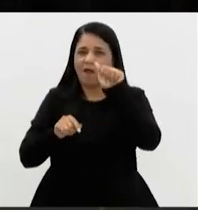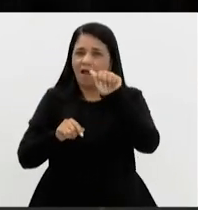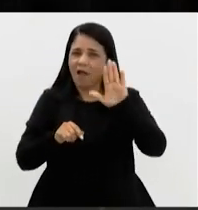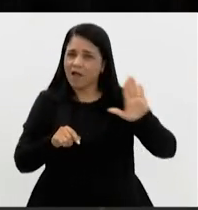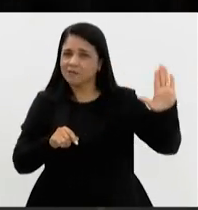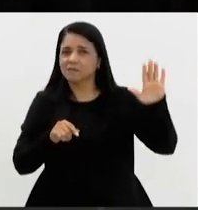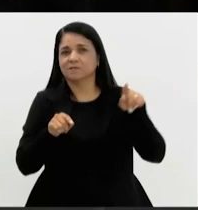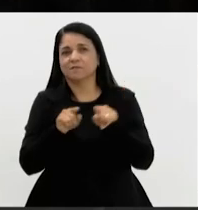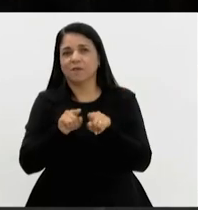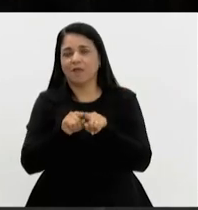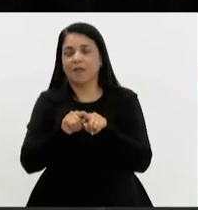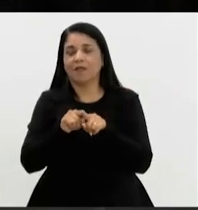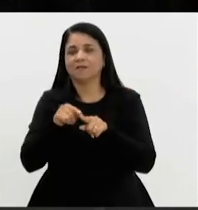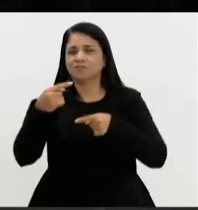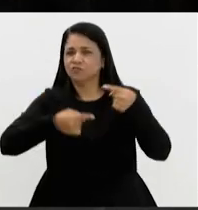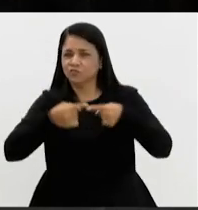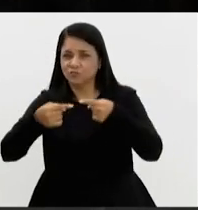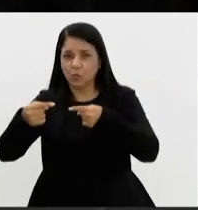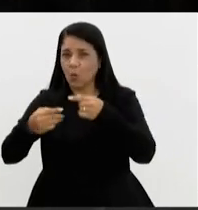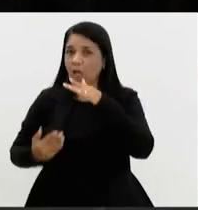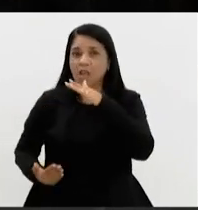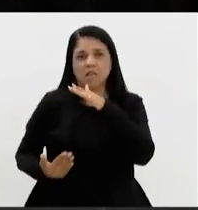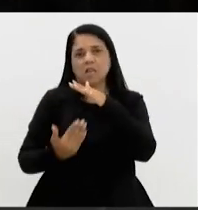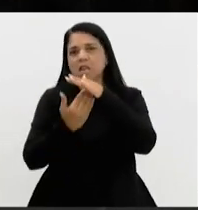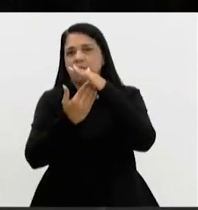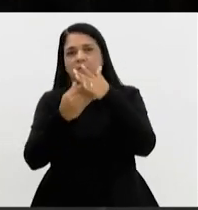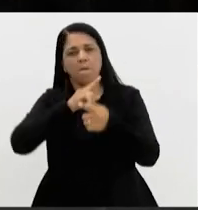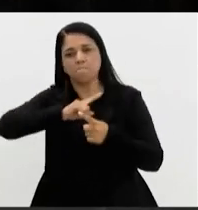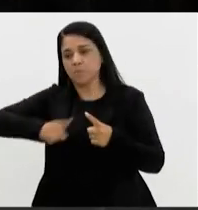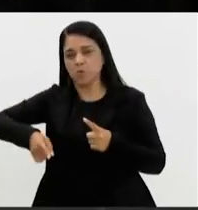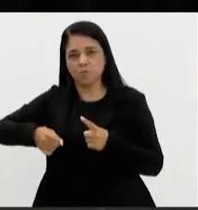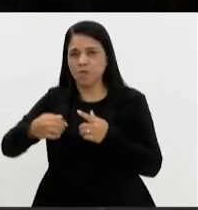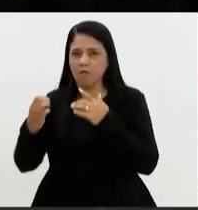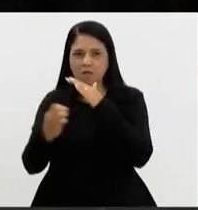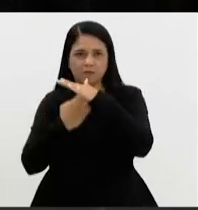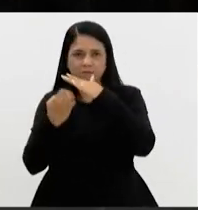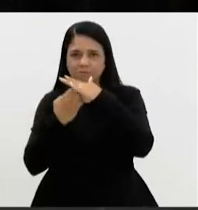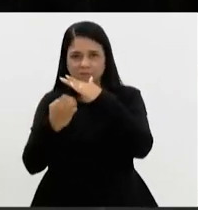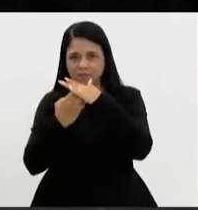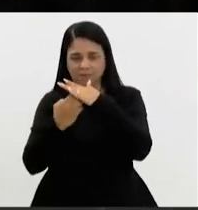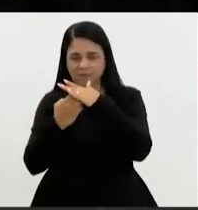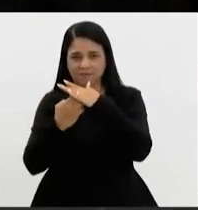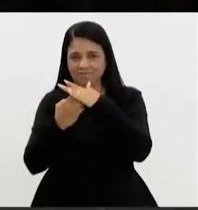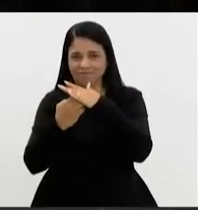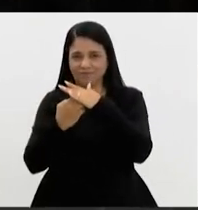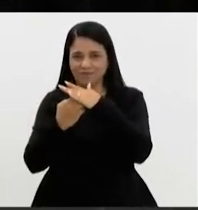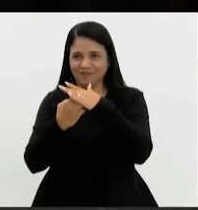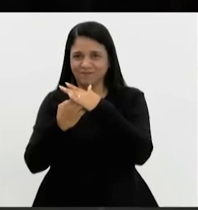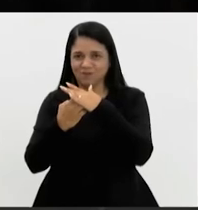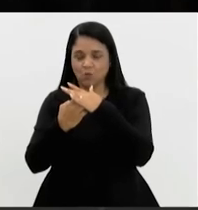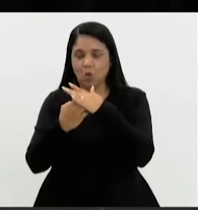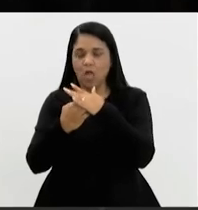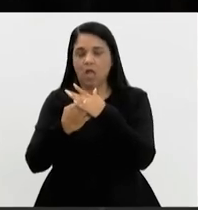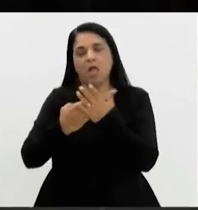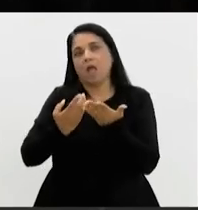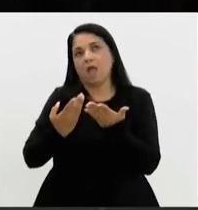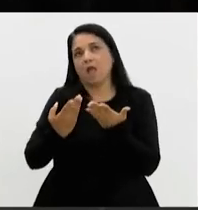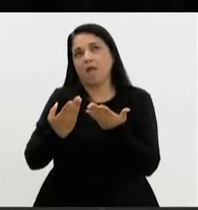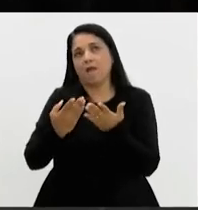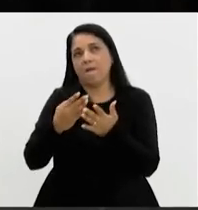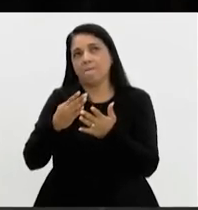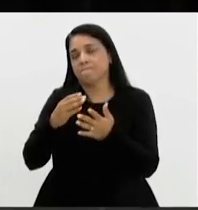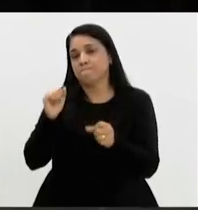eh não é limitar as empresas não é eh colocar uma mordaça nas empresas não é colocar e